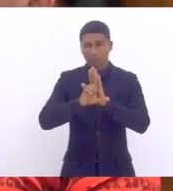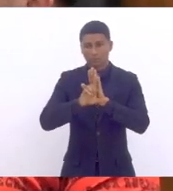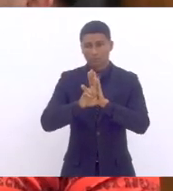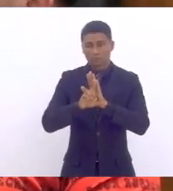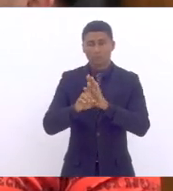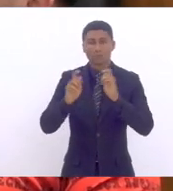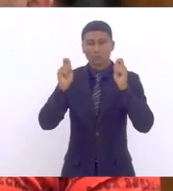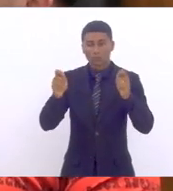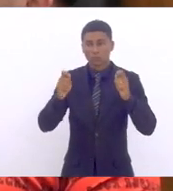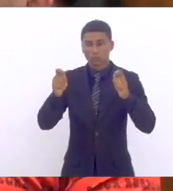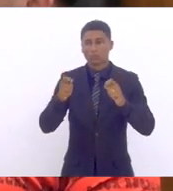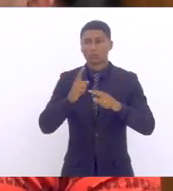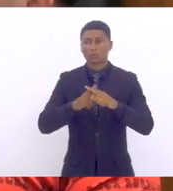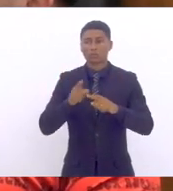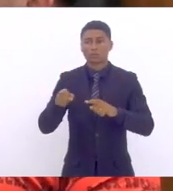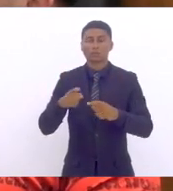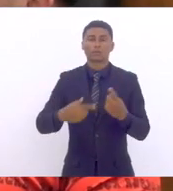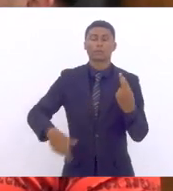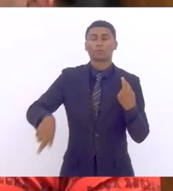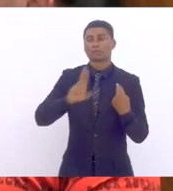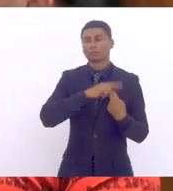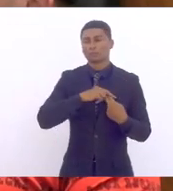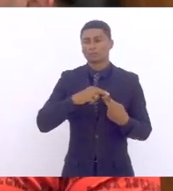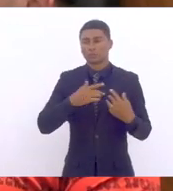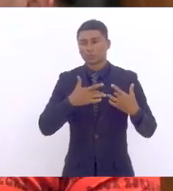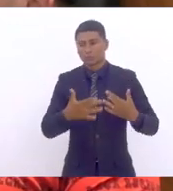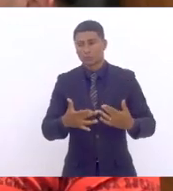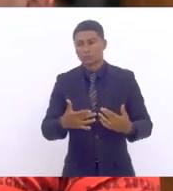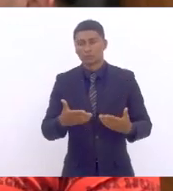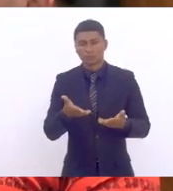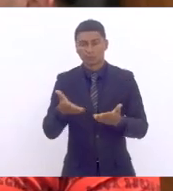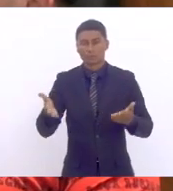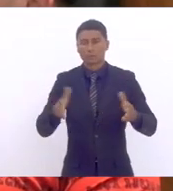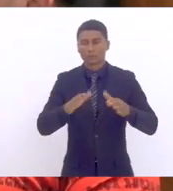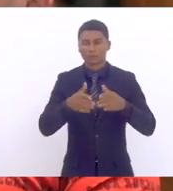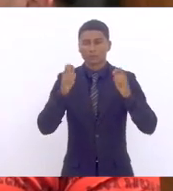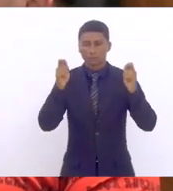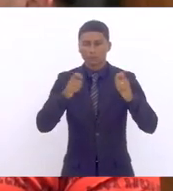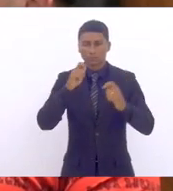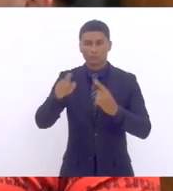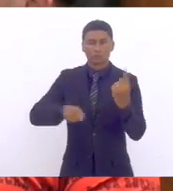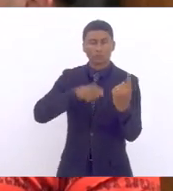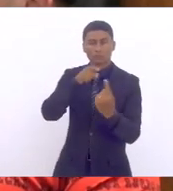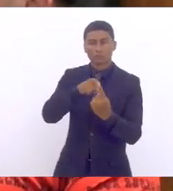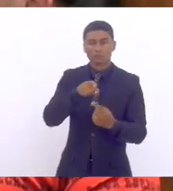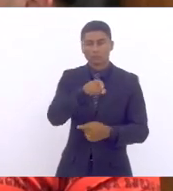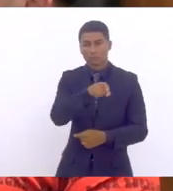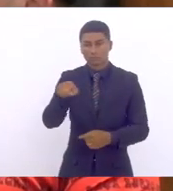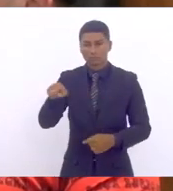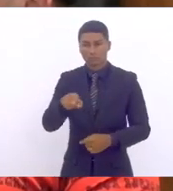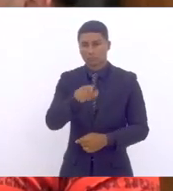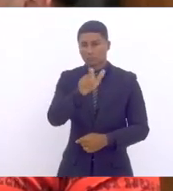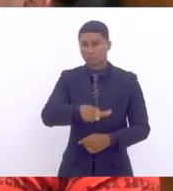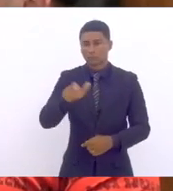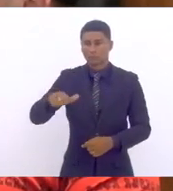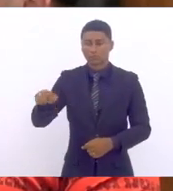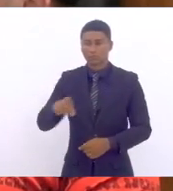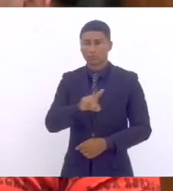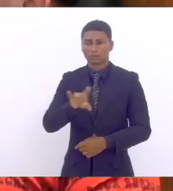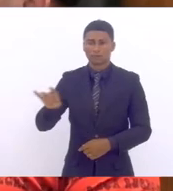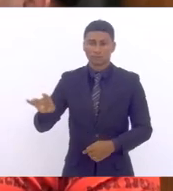quando ele prevê a responsabilidade solidária e objetiva das torcidas organizadas por atos individuais dos seus